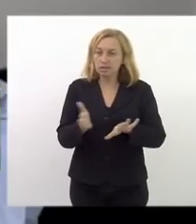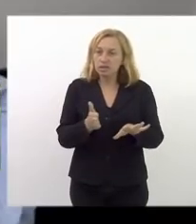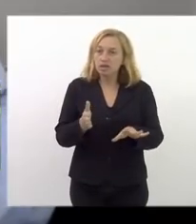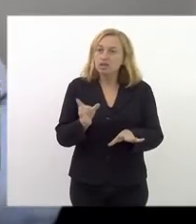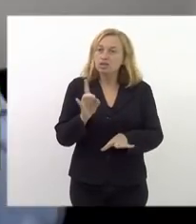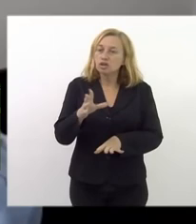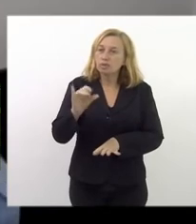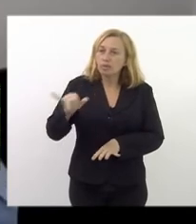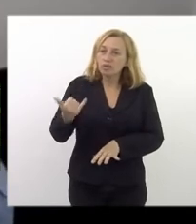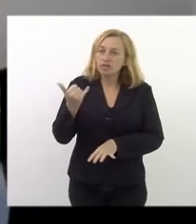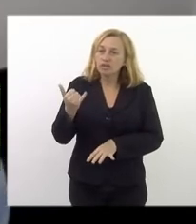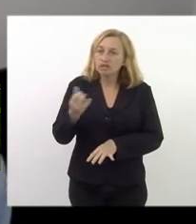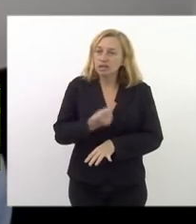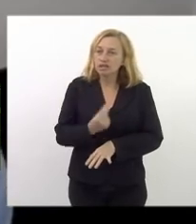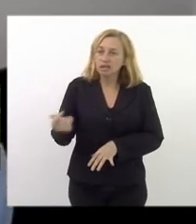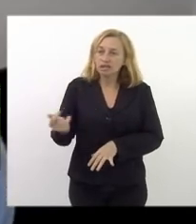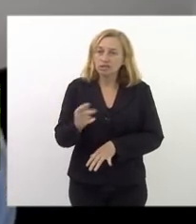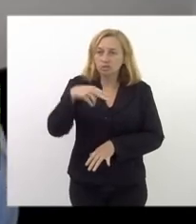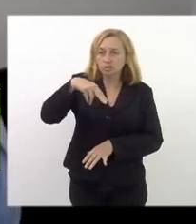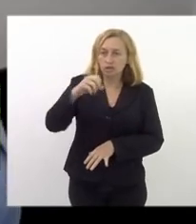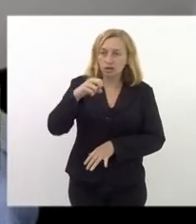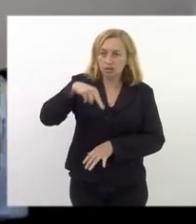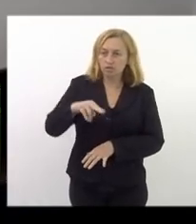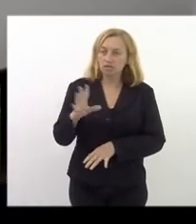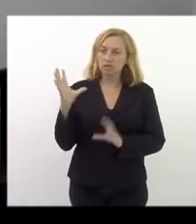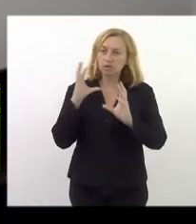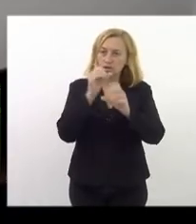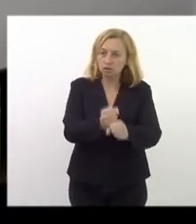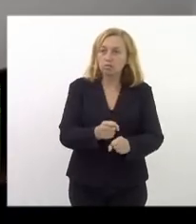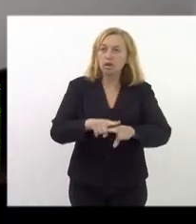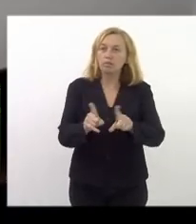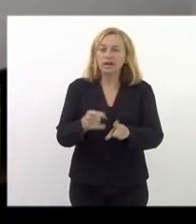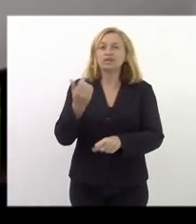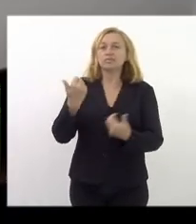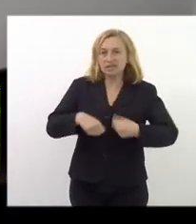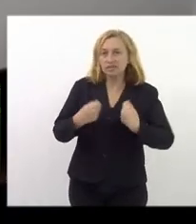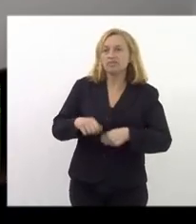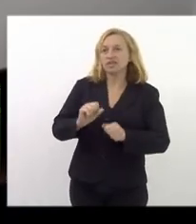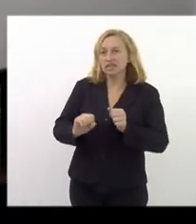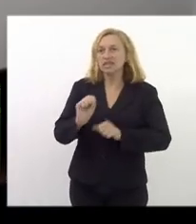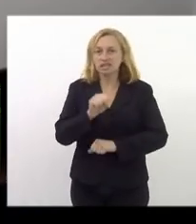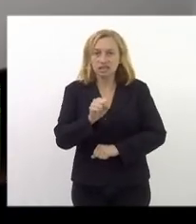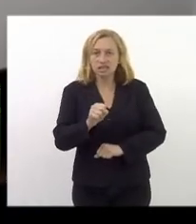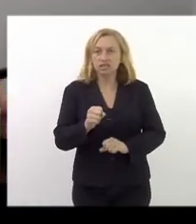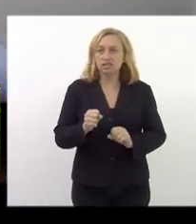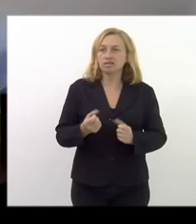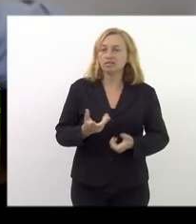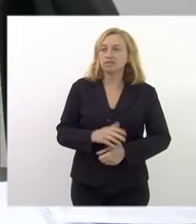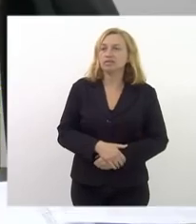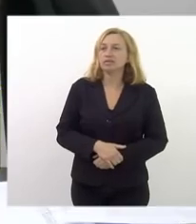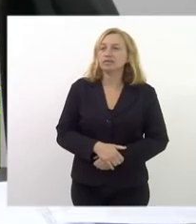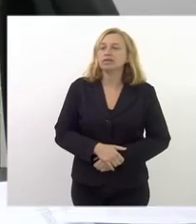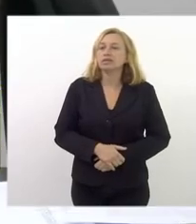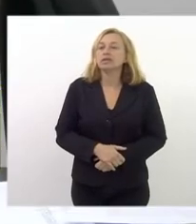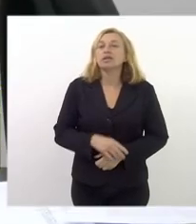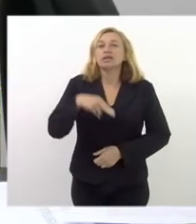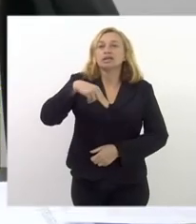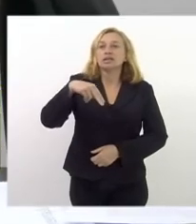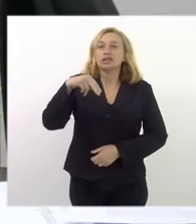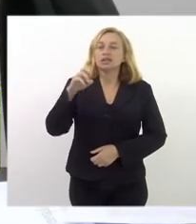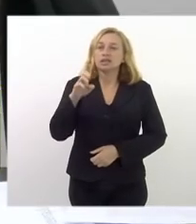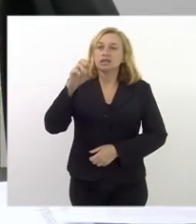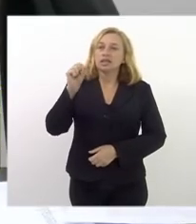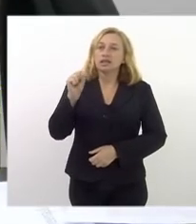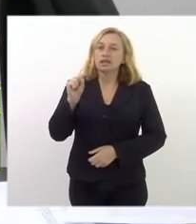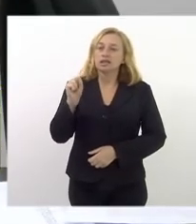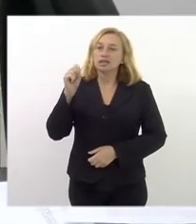para aproveitar a saída do Nelson, para fazer um resumozinho da situação, mas temos que fazer mesmo uma específica sobre o tema. Ô, Nelson, é